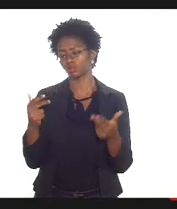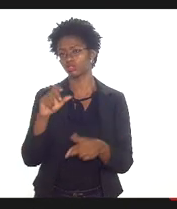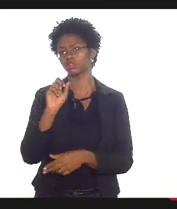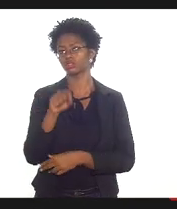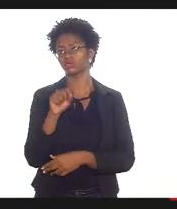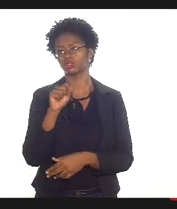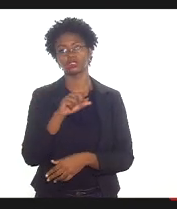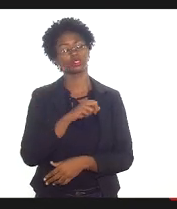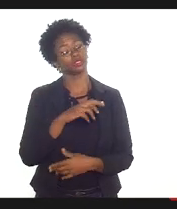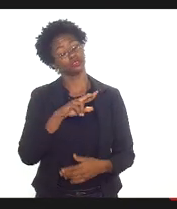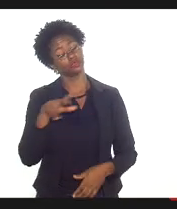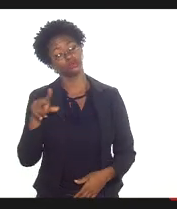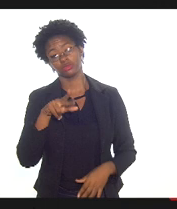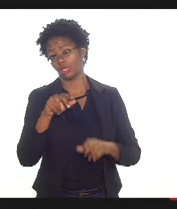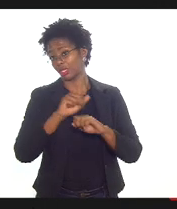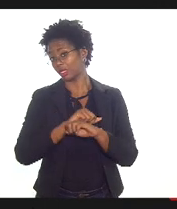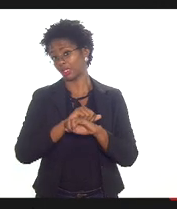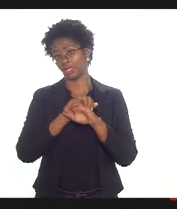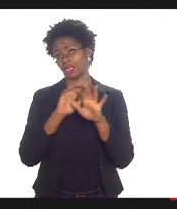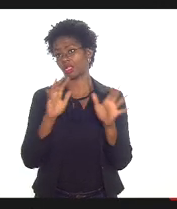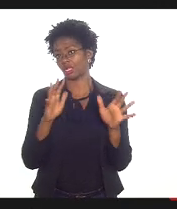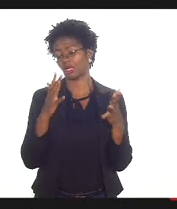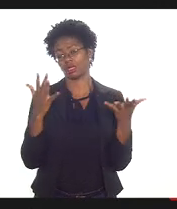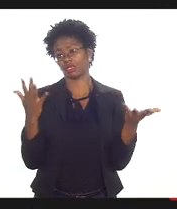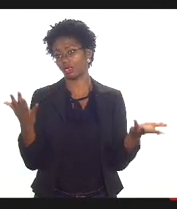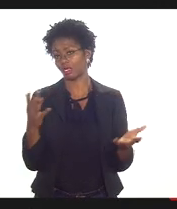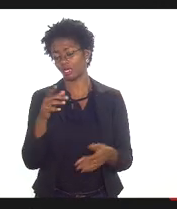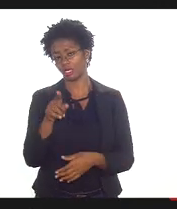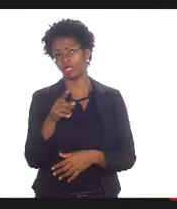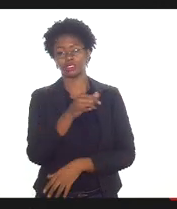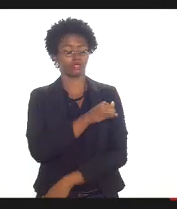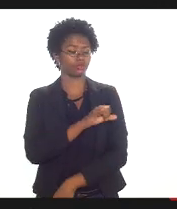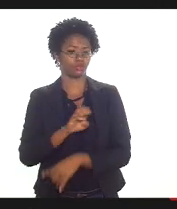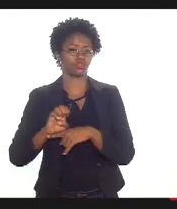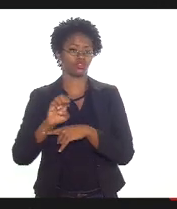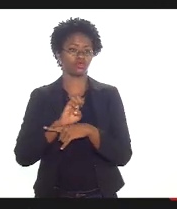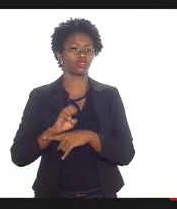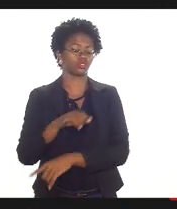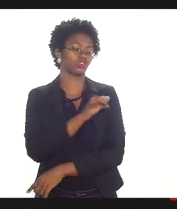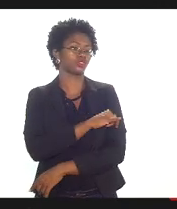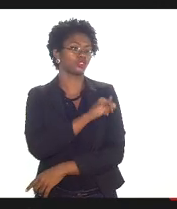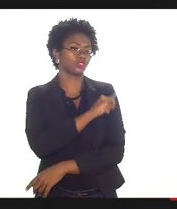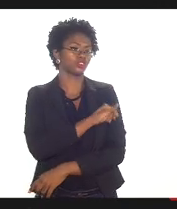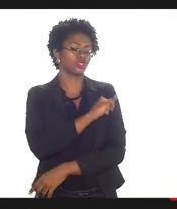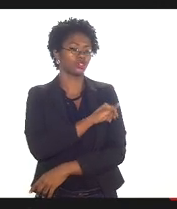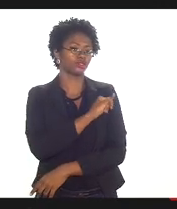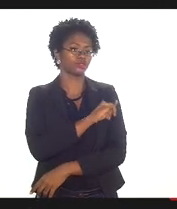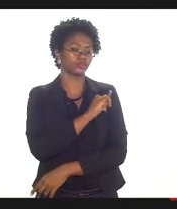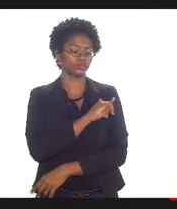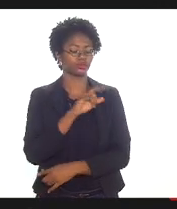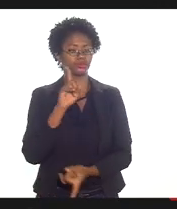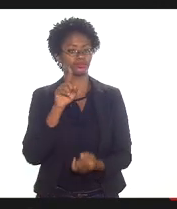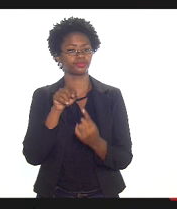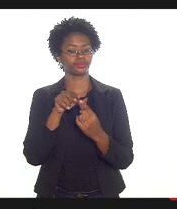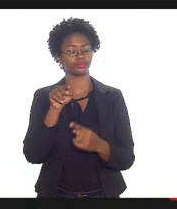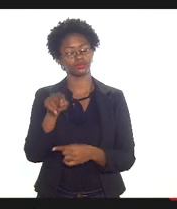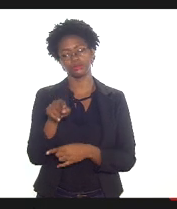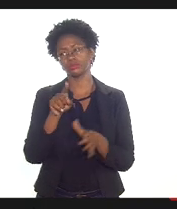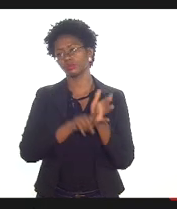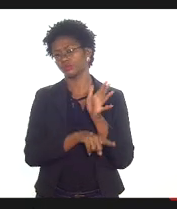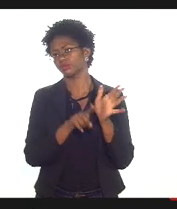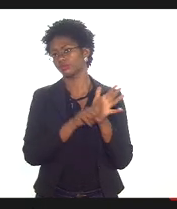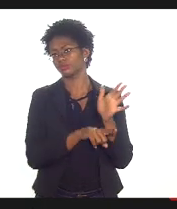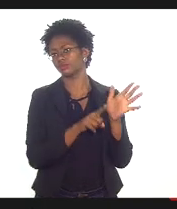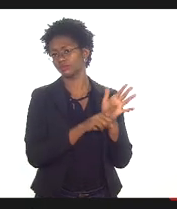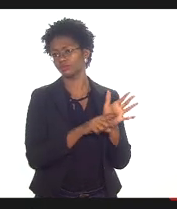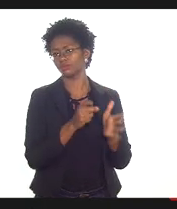estão claras para o Estado do Rio de Janeiro no que diz respeito às deduções da base